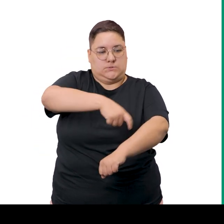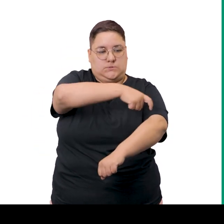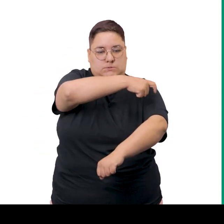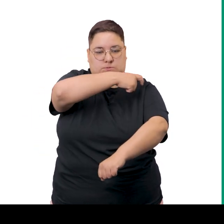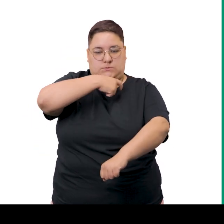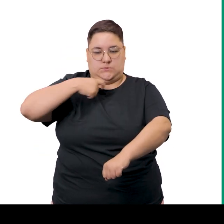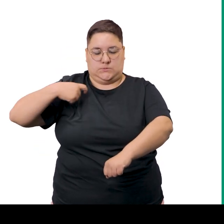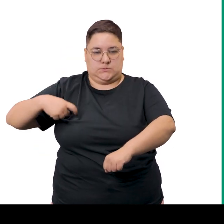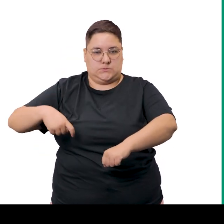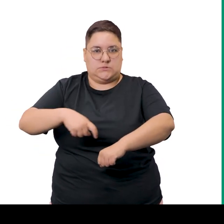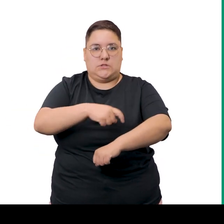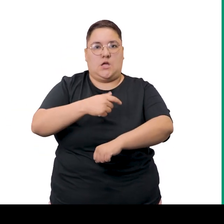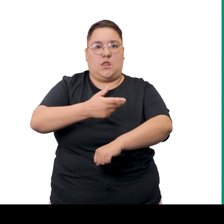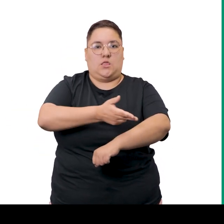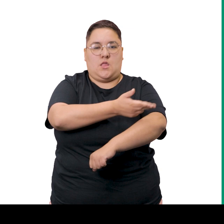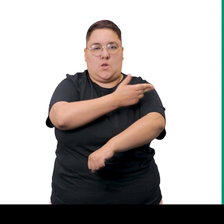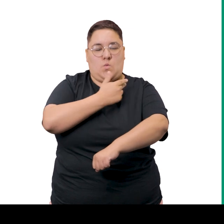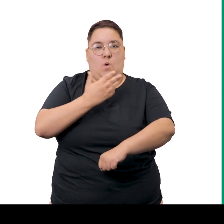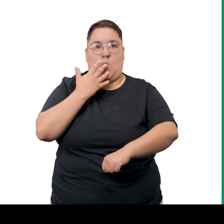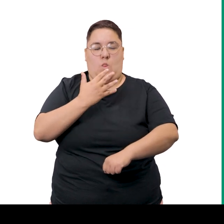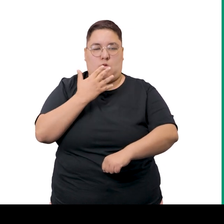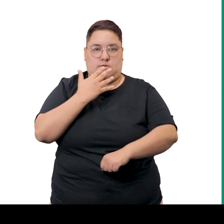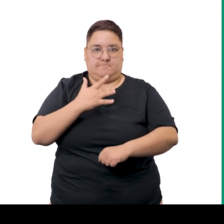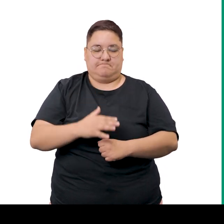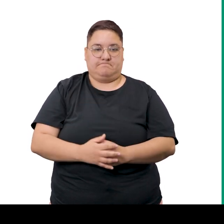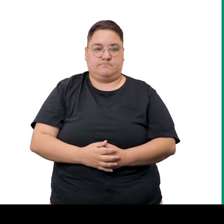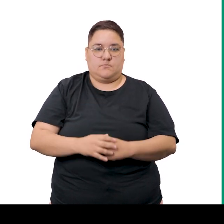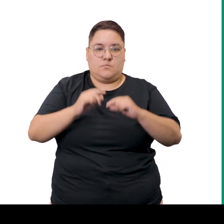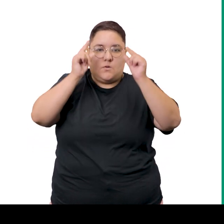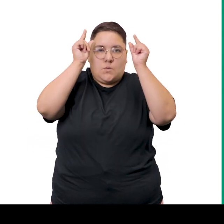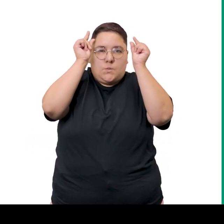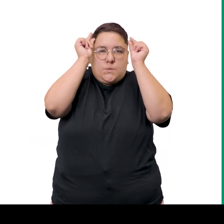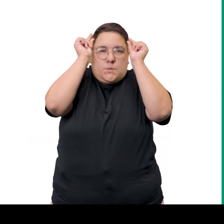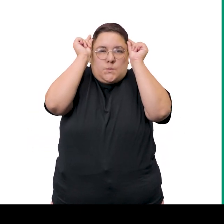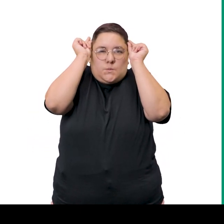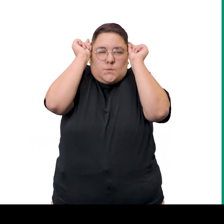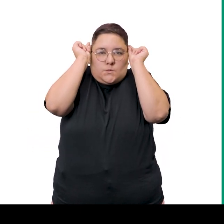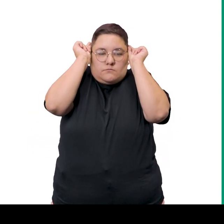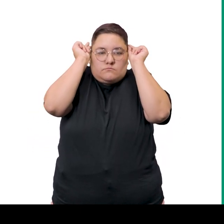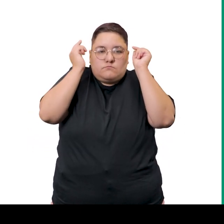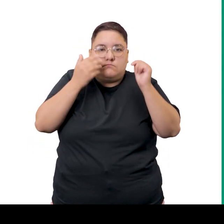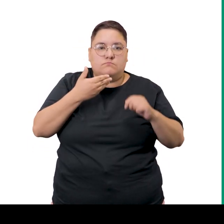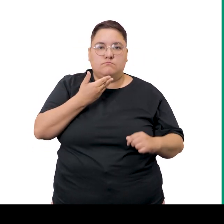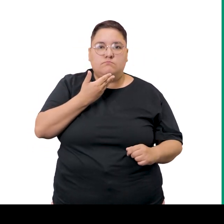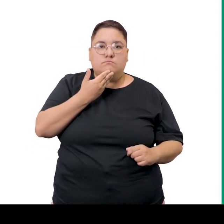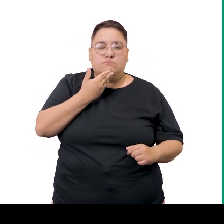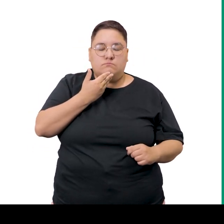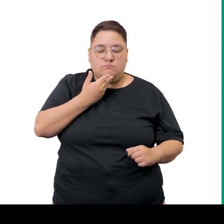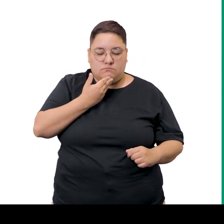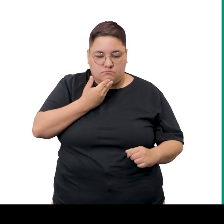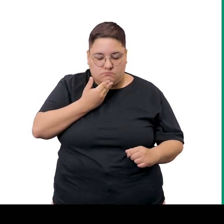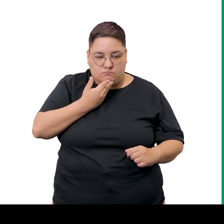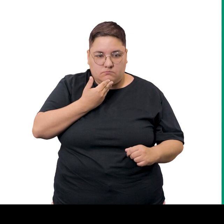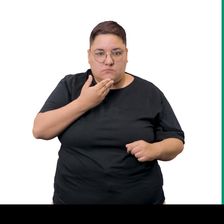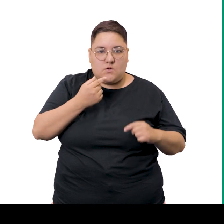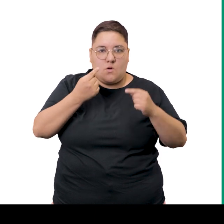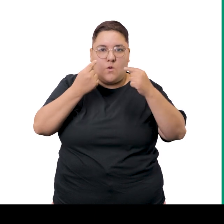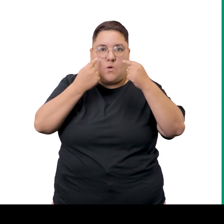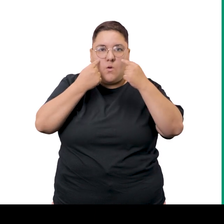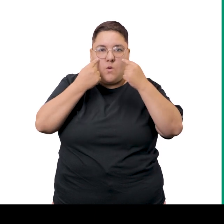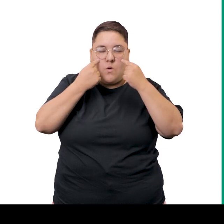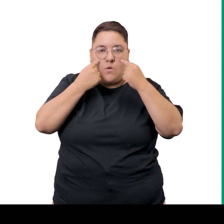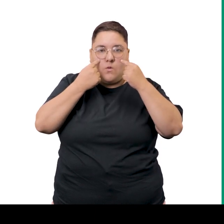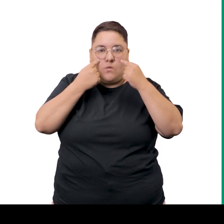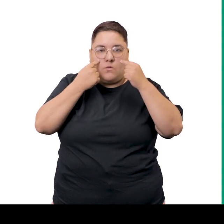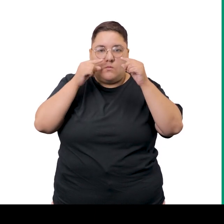por tatuagens coloridas. Tem cabelos bem curtos, a cabeça está levemente inclinada e os